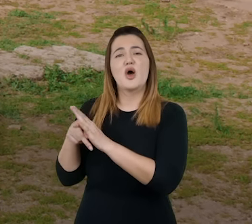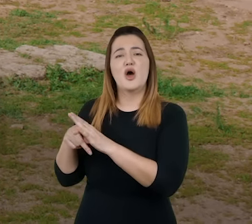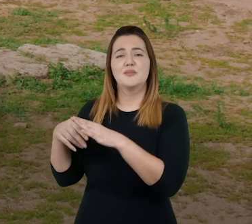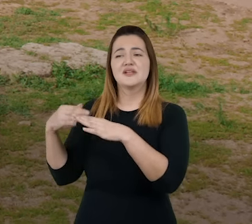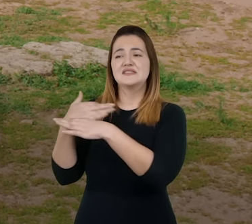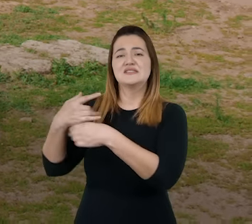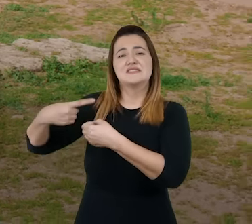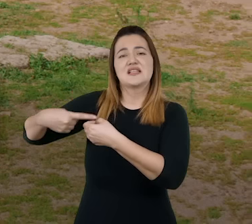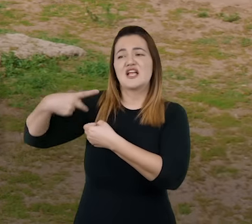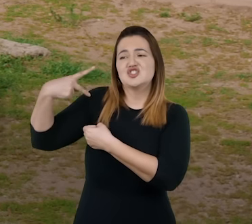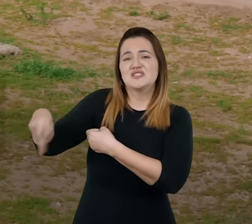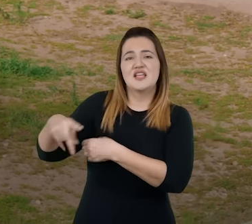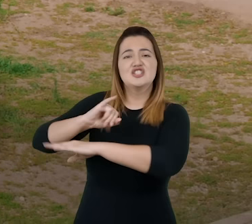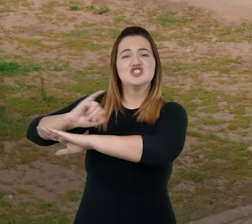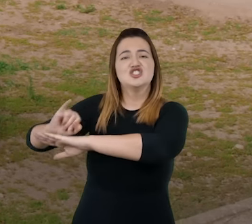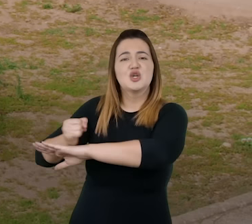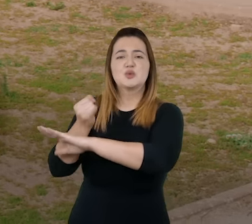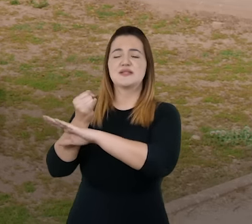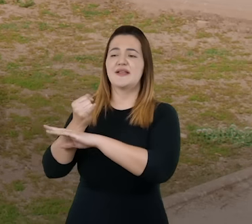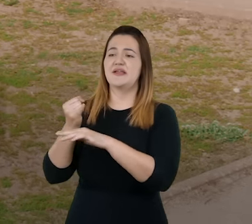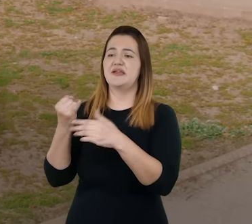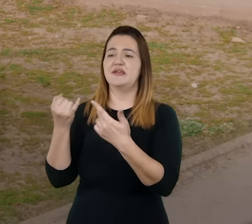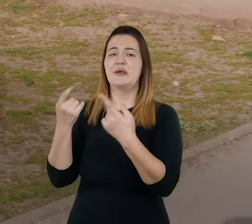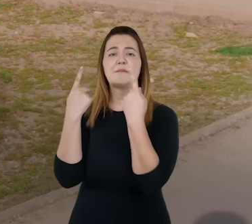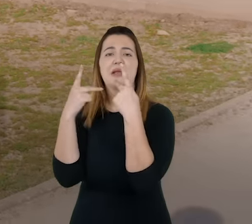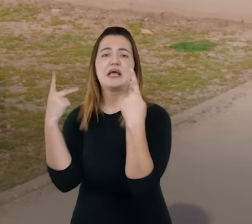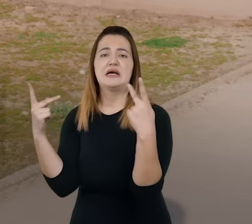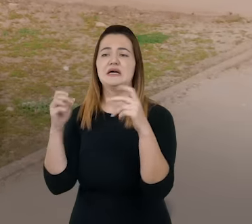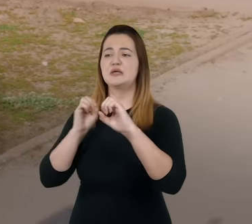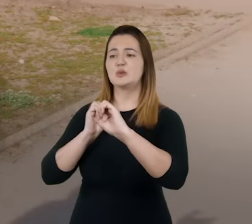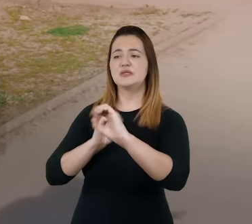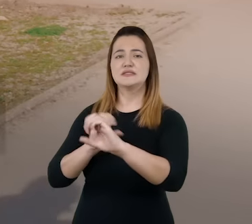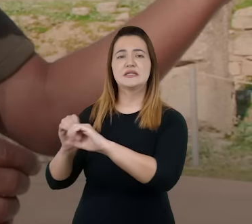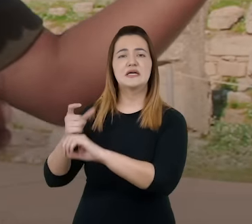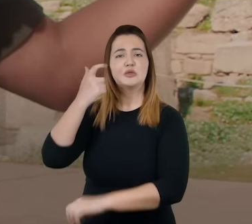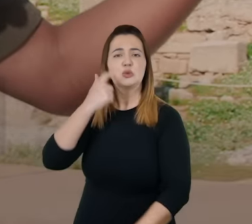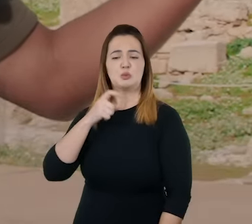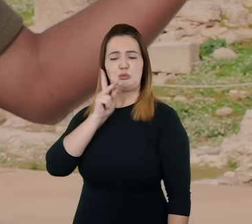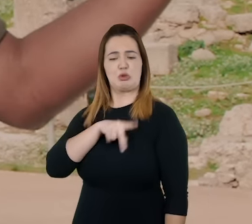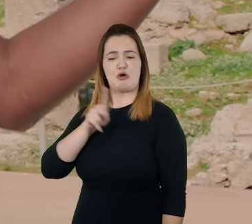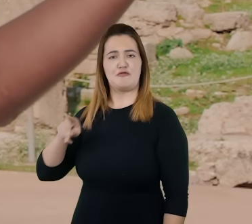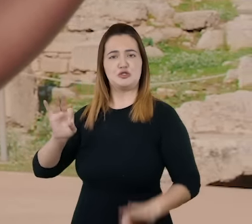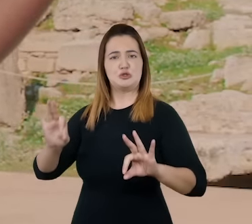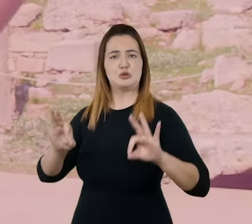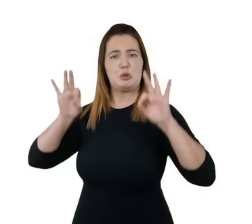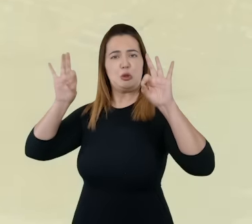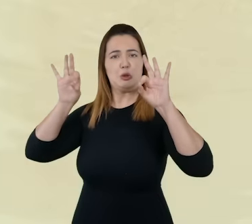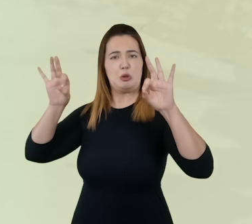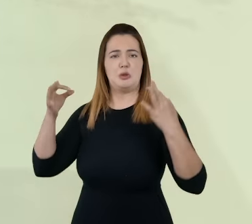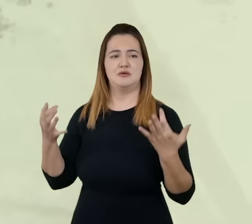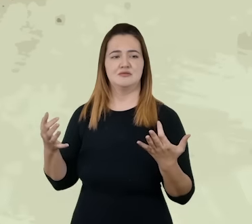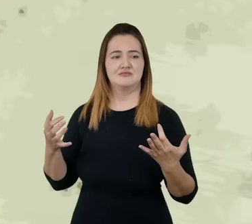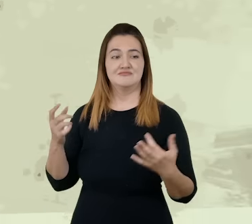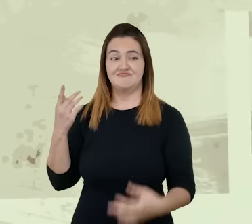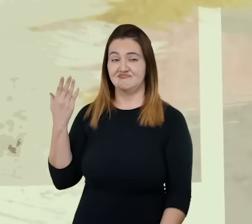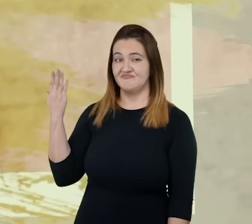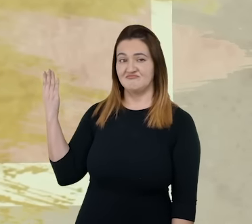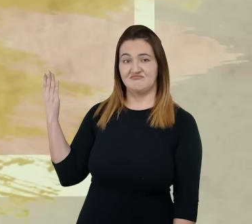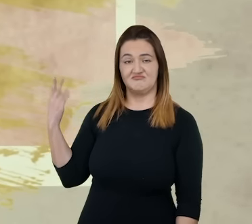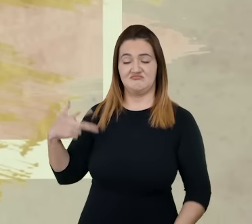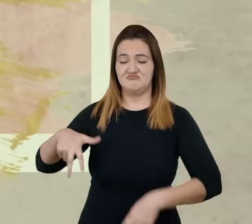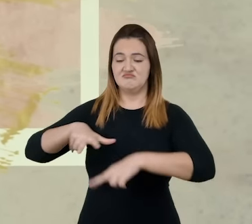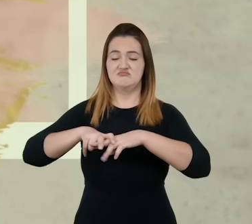em Jerusalém, sendo, quem sabe, um grande erudito dos fariseus, quem sabe um candidato a ocupar a